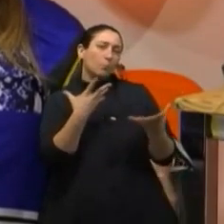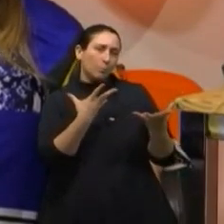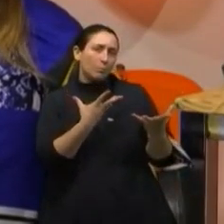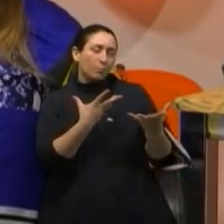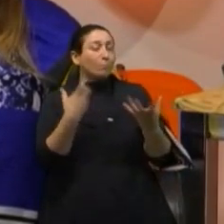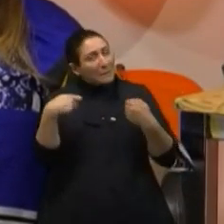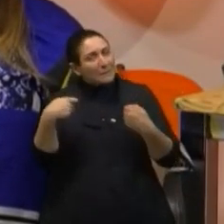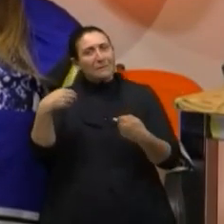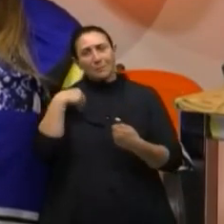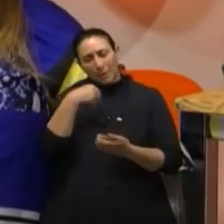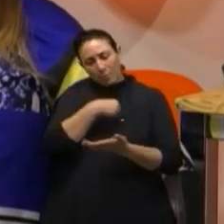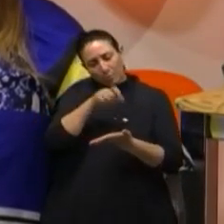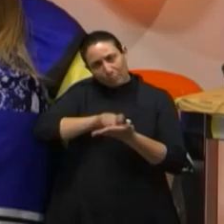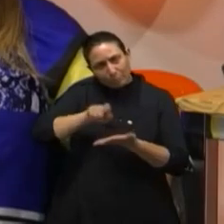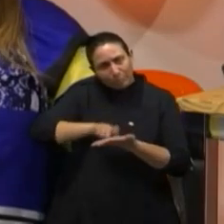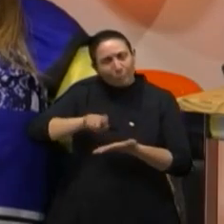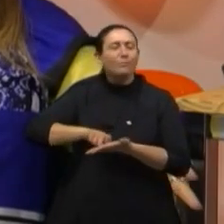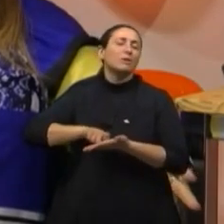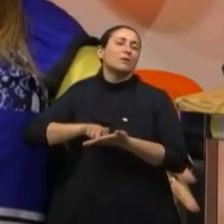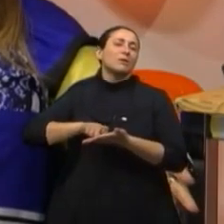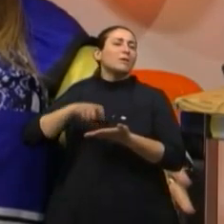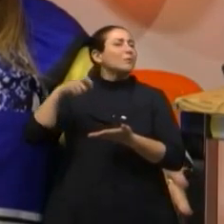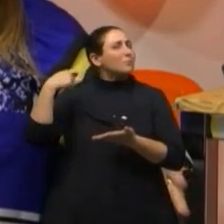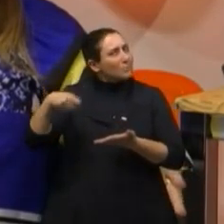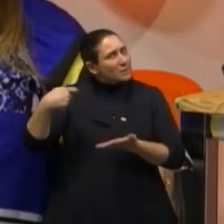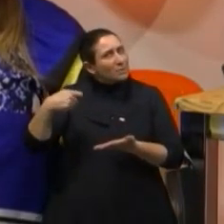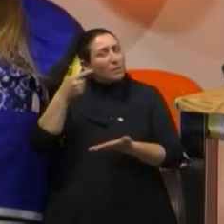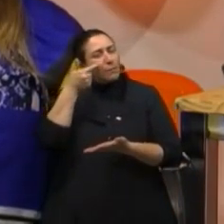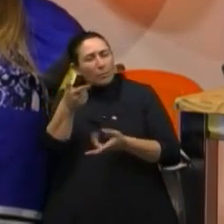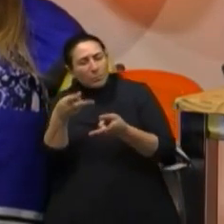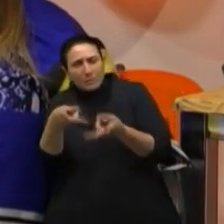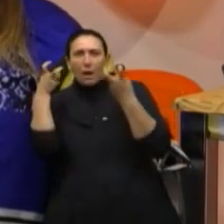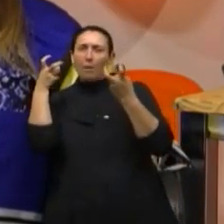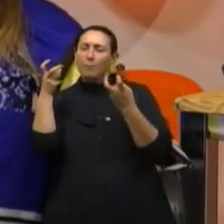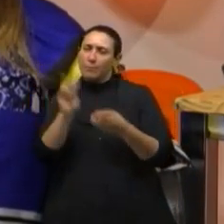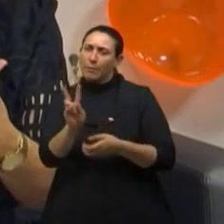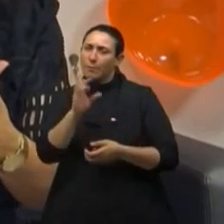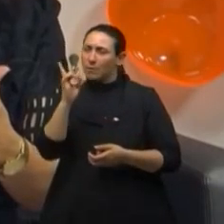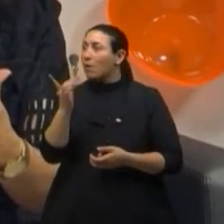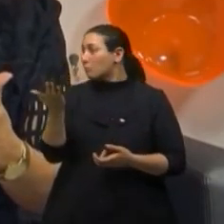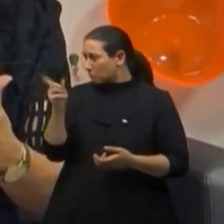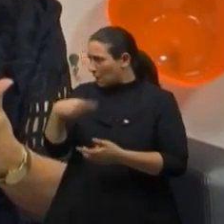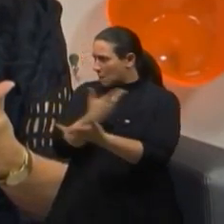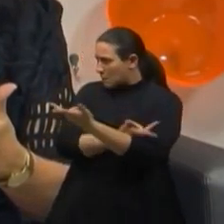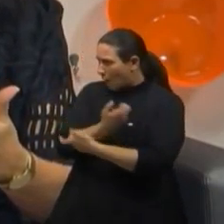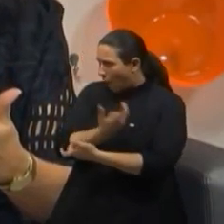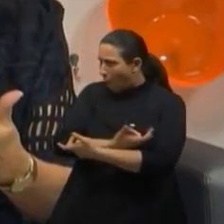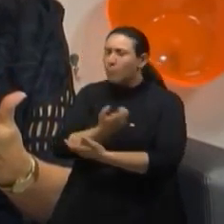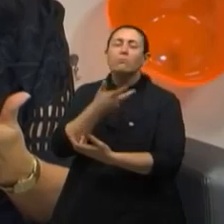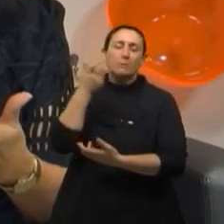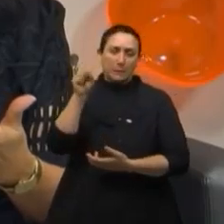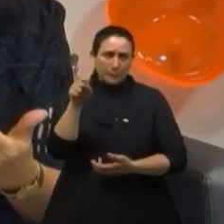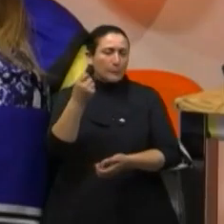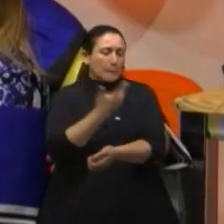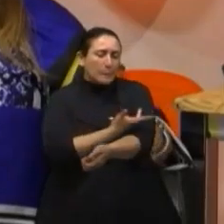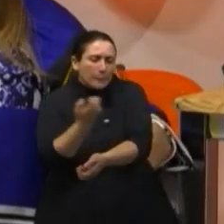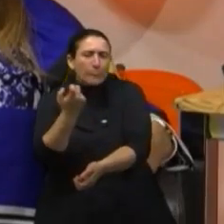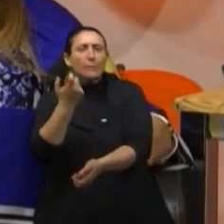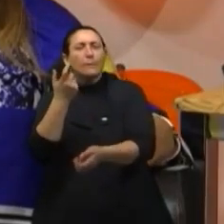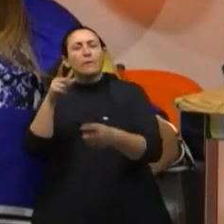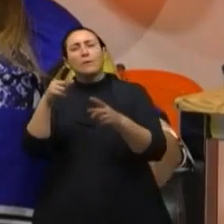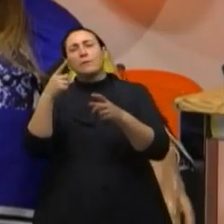prescrição tem que ser denotada a carência E isto é através de exames iso é através de exames a